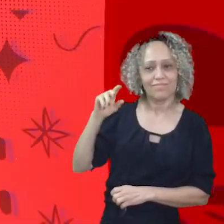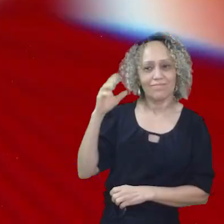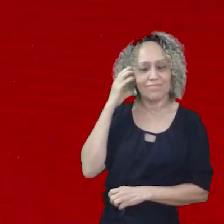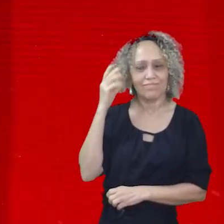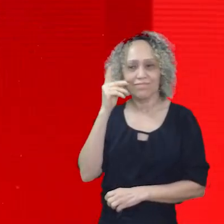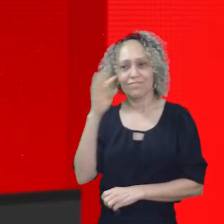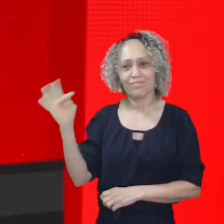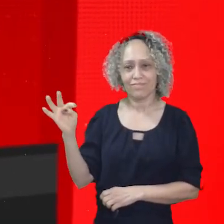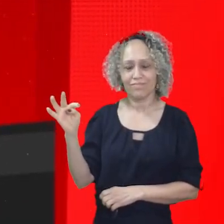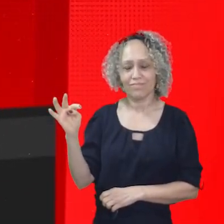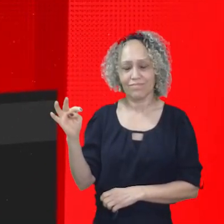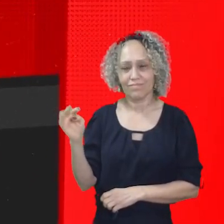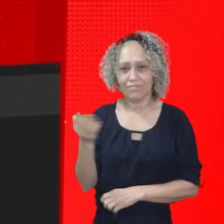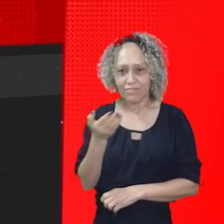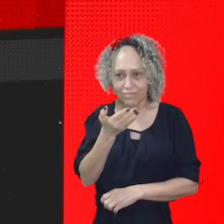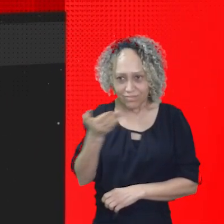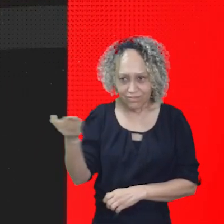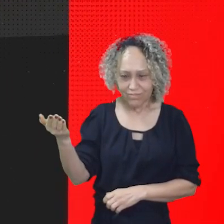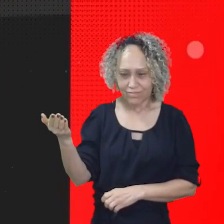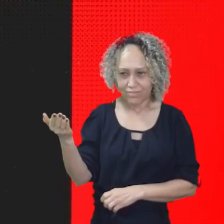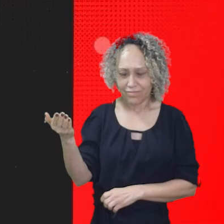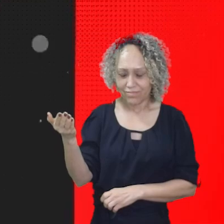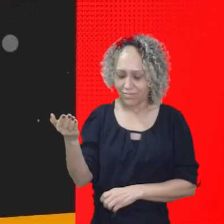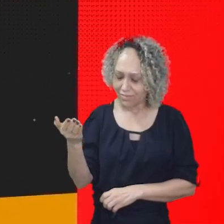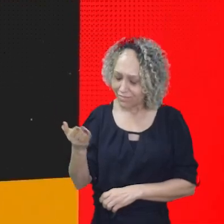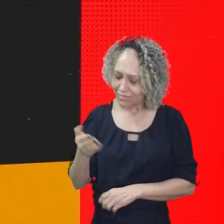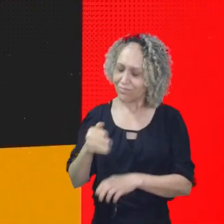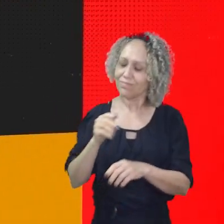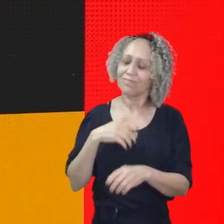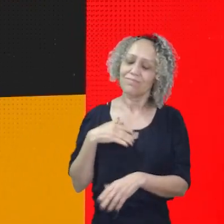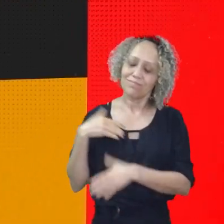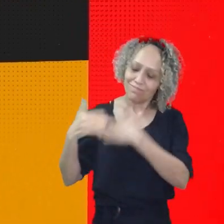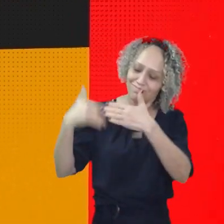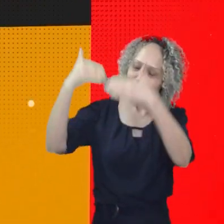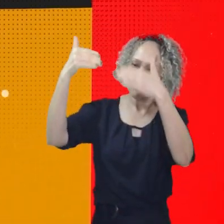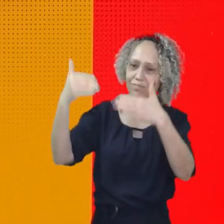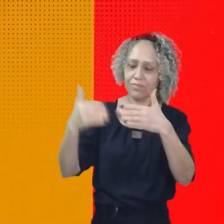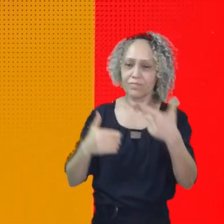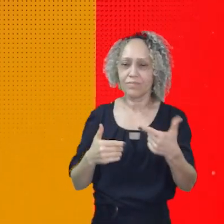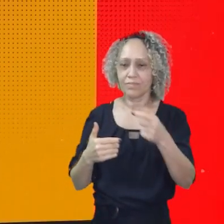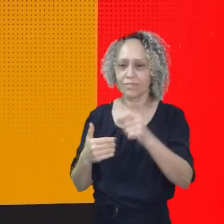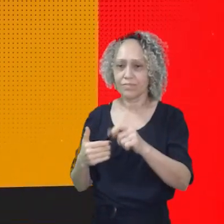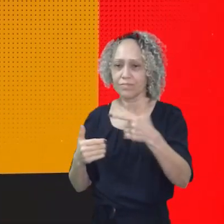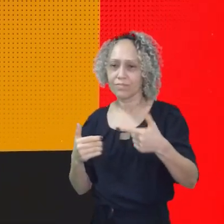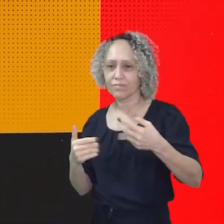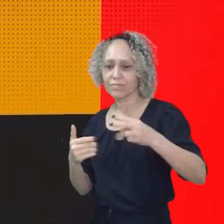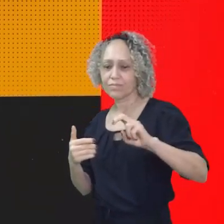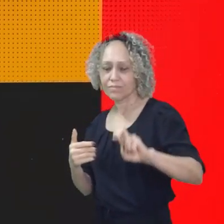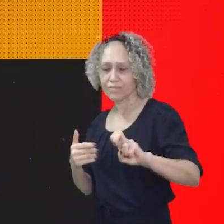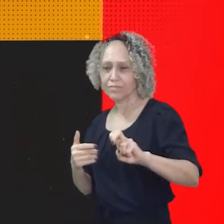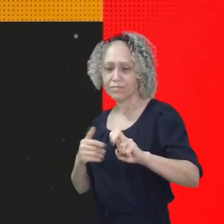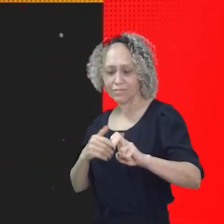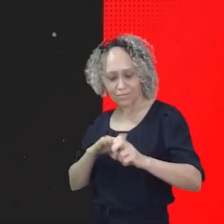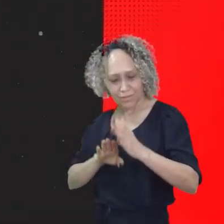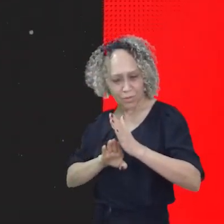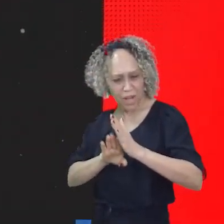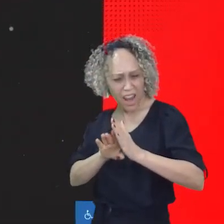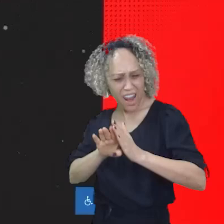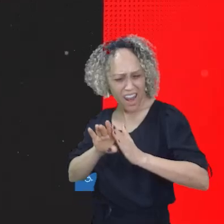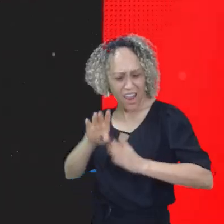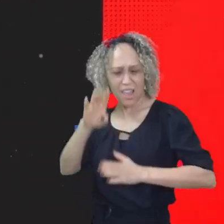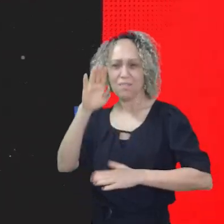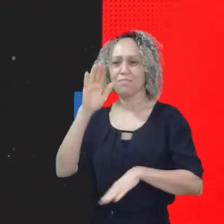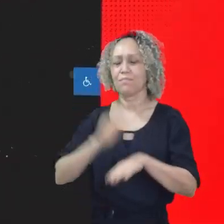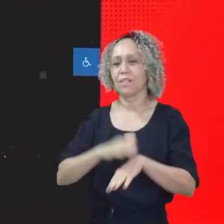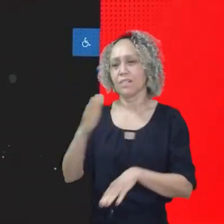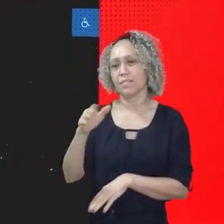acompanhamento. Com você, a Rádio PT não para de crescer. Em 2025, vamos mais longe. E você